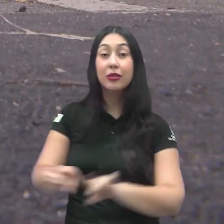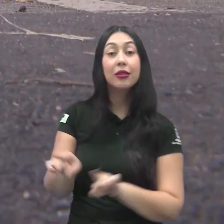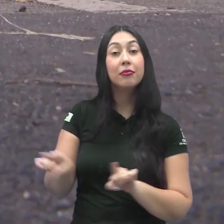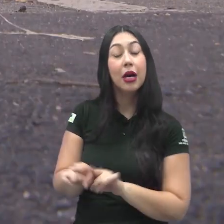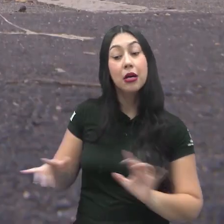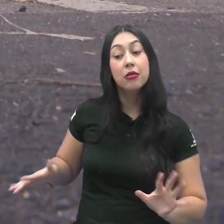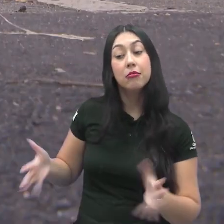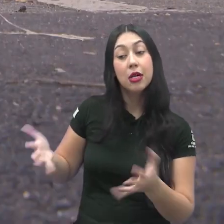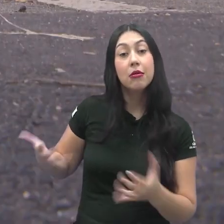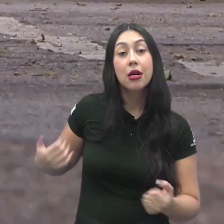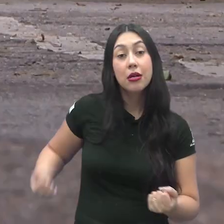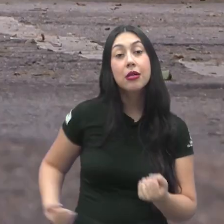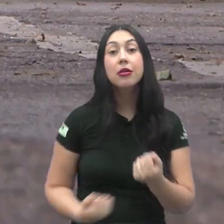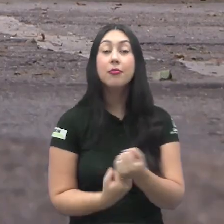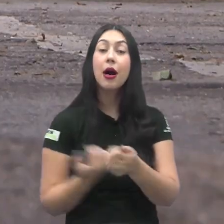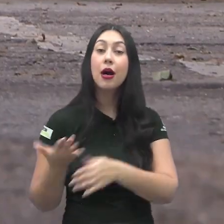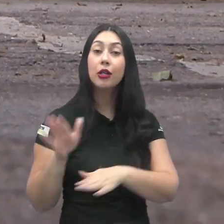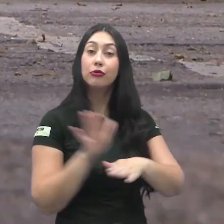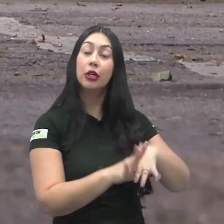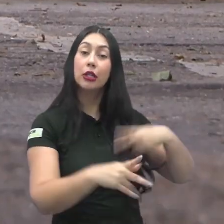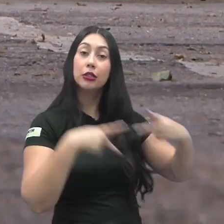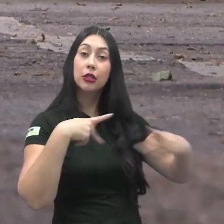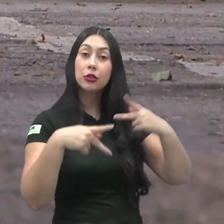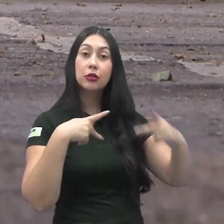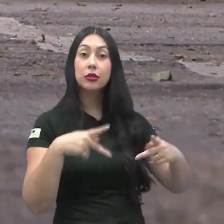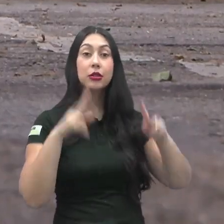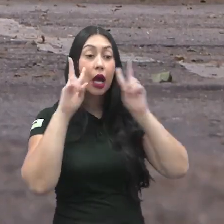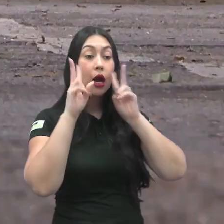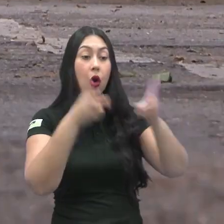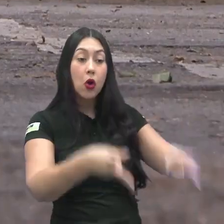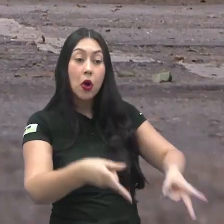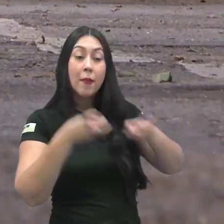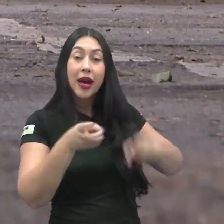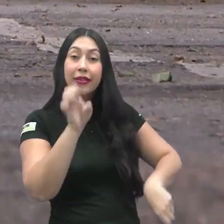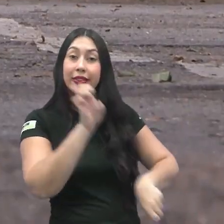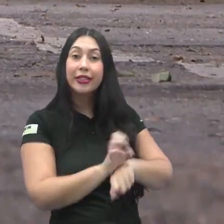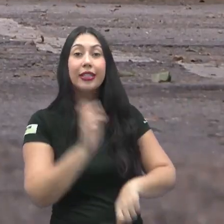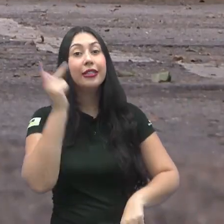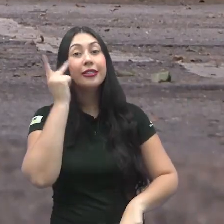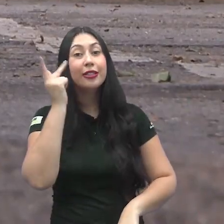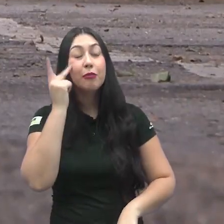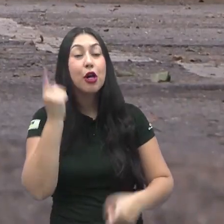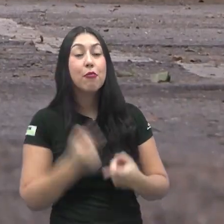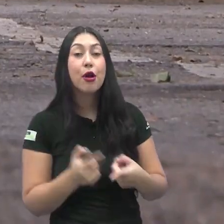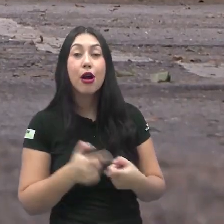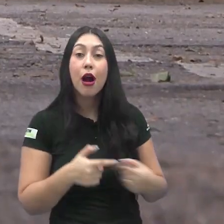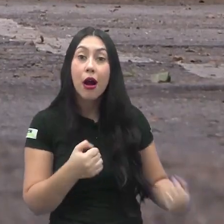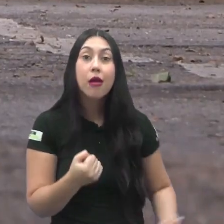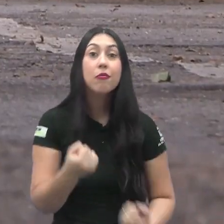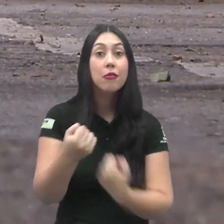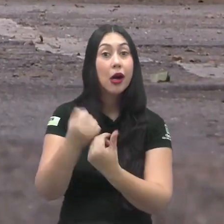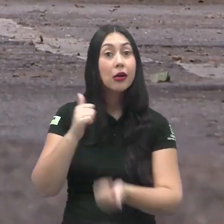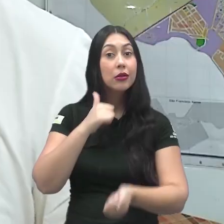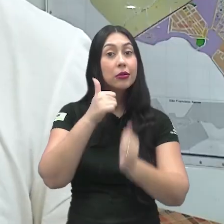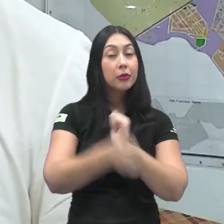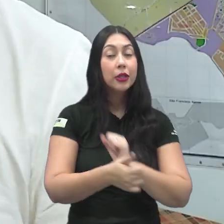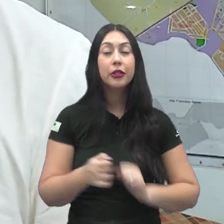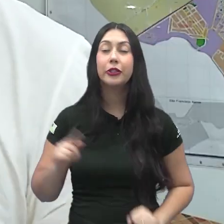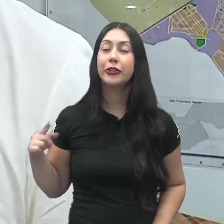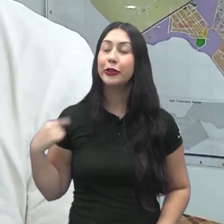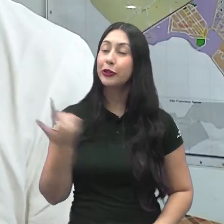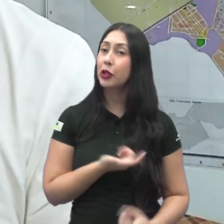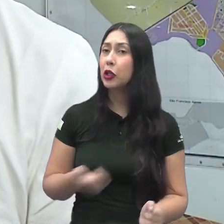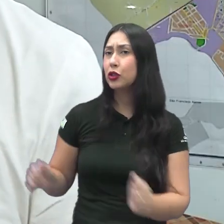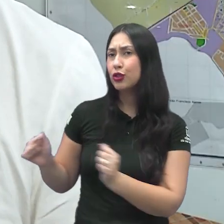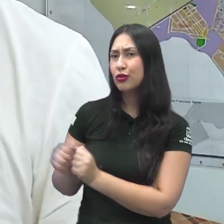o incentivo constante fizeram São José ser reconhecida estadualmente pela promoção ao esporte. A gente tem